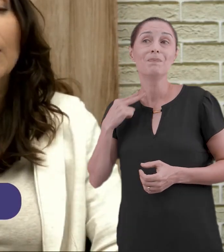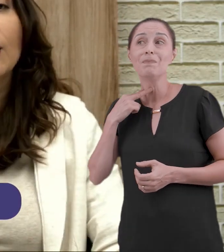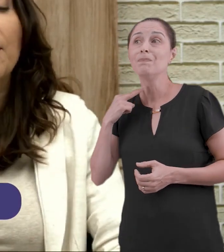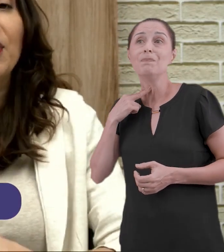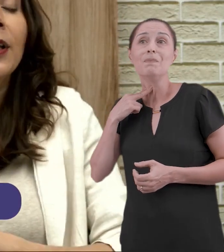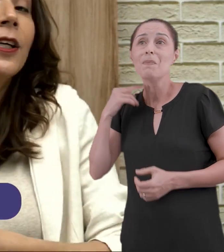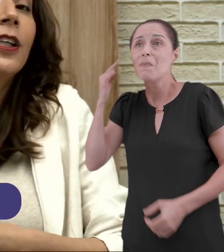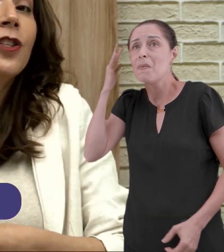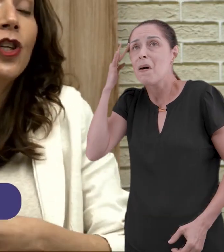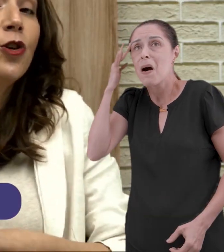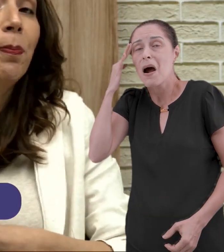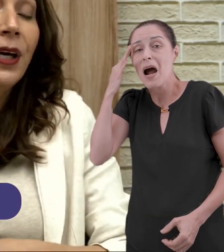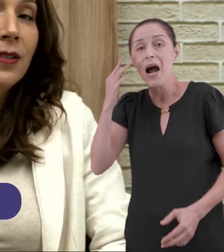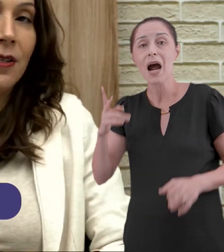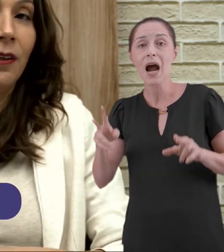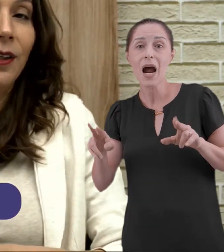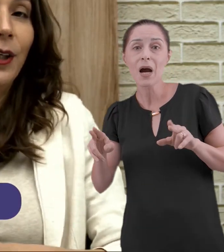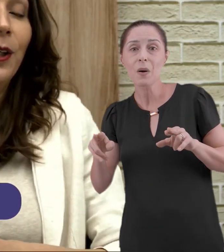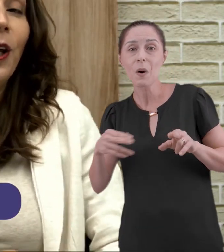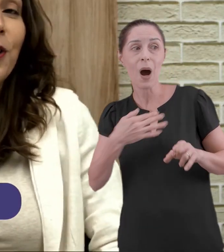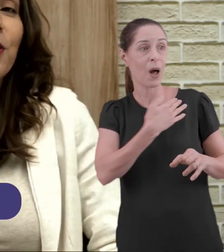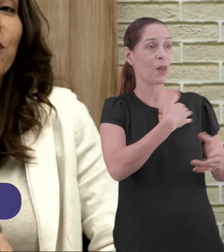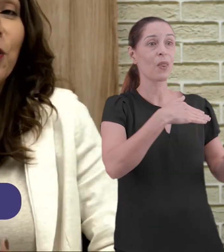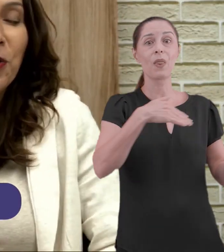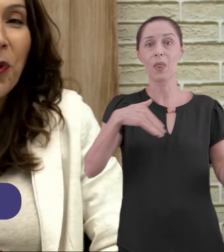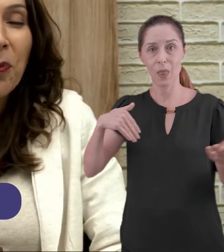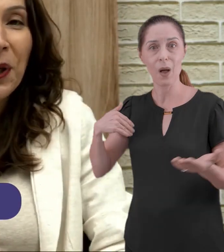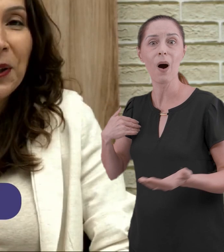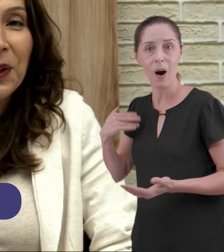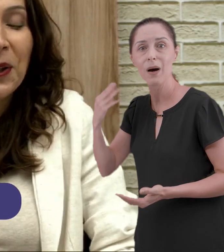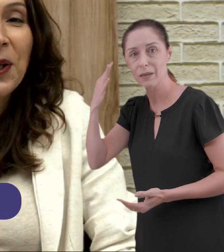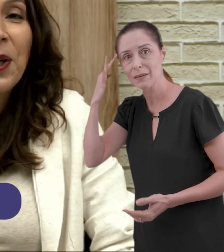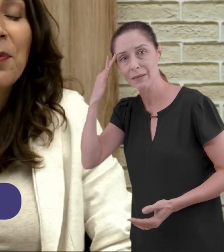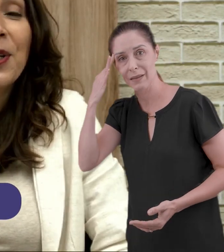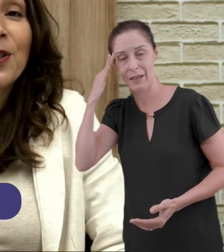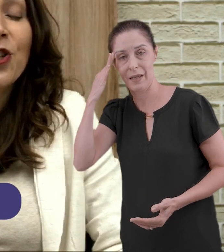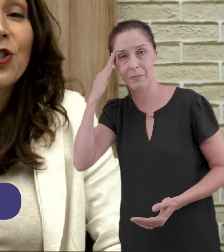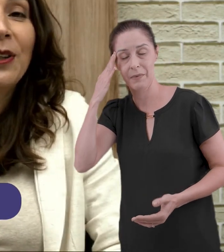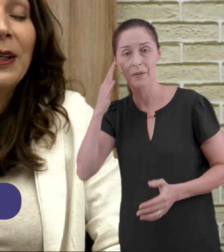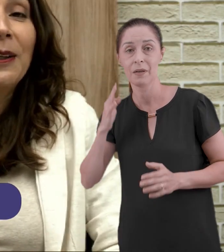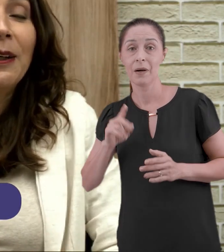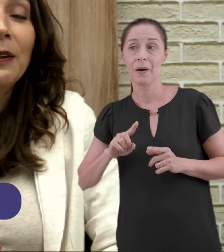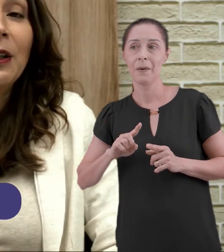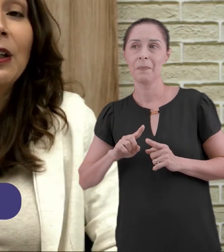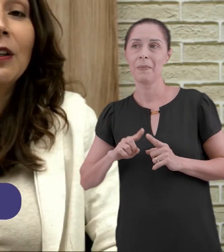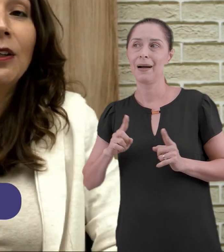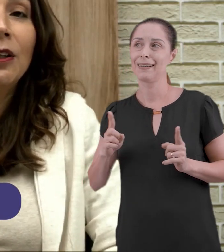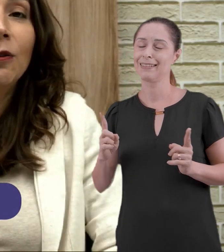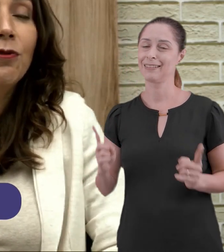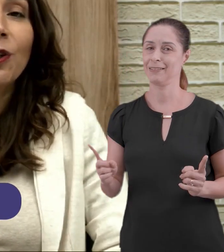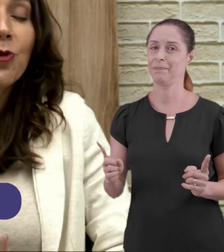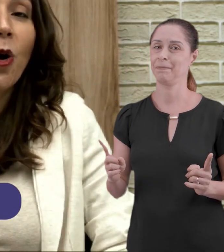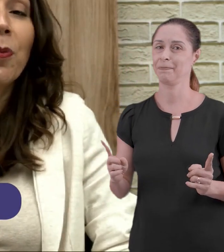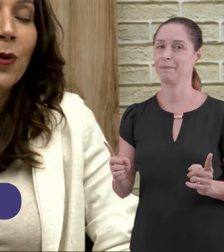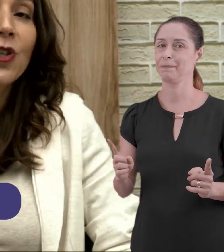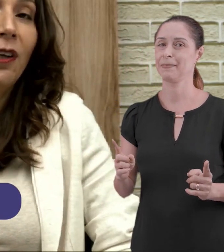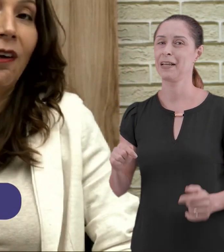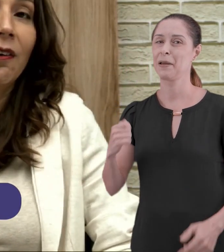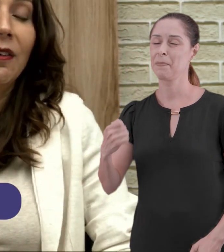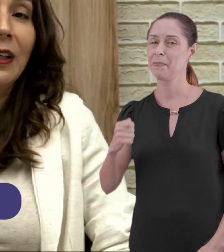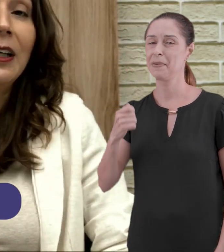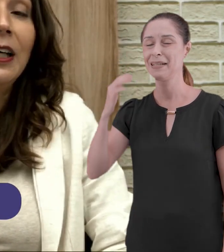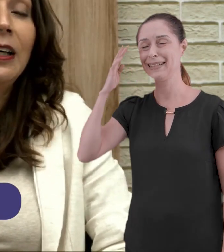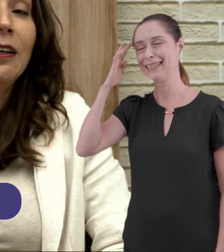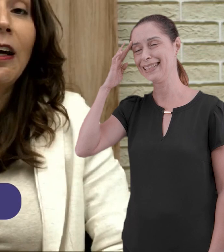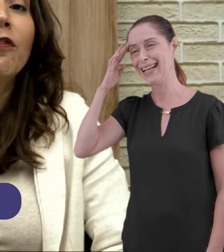né? Da maneira que a gente pensa que elas deveriam compreender. Mas a gente tem que entender que o vento sopra onde